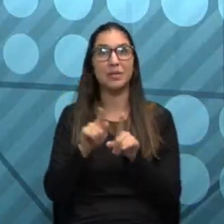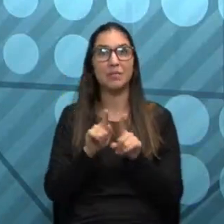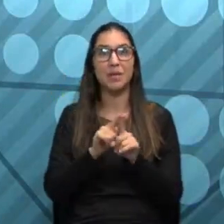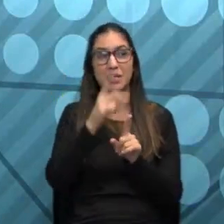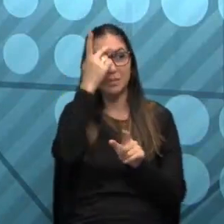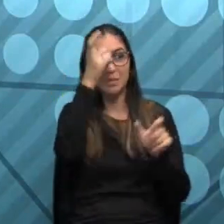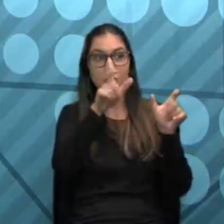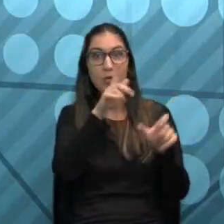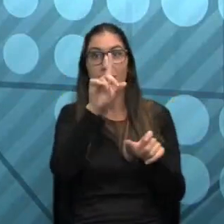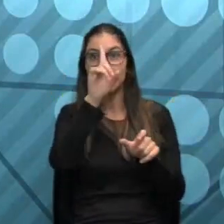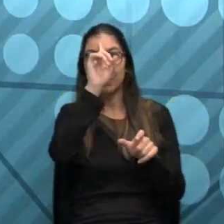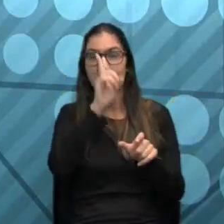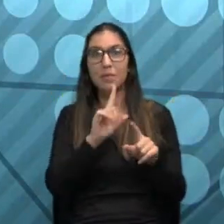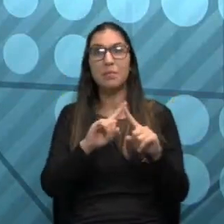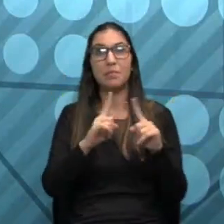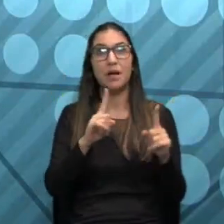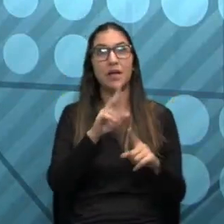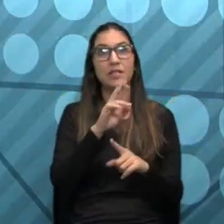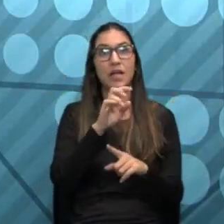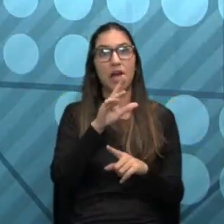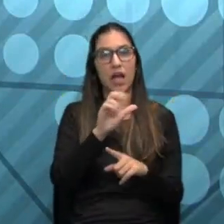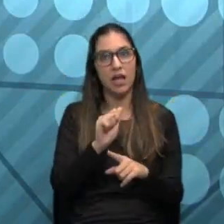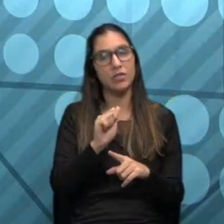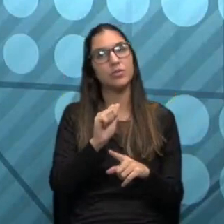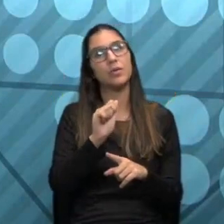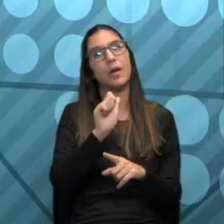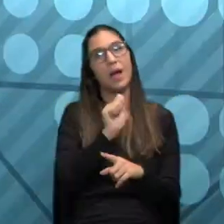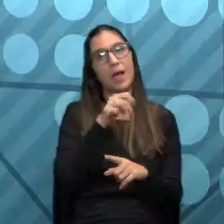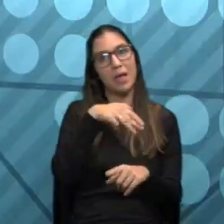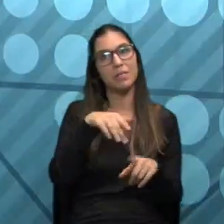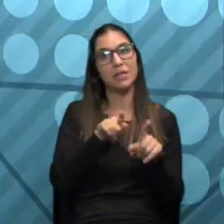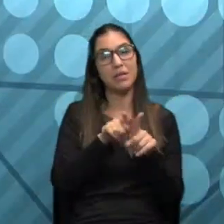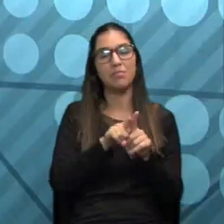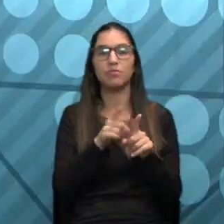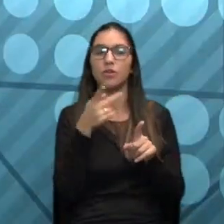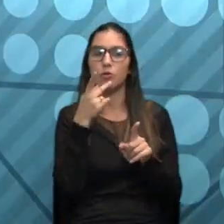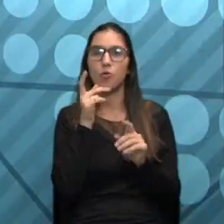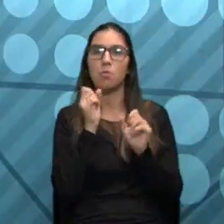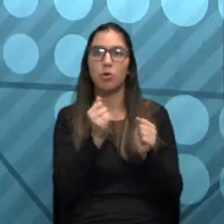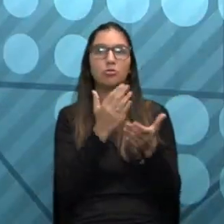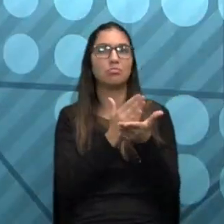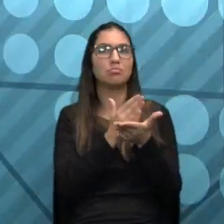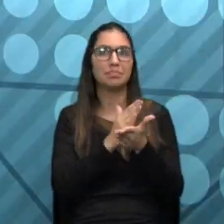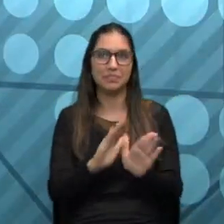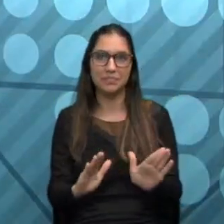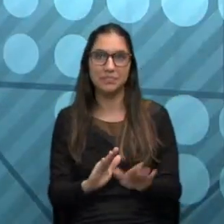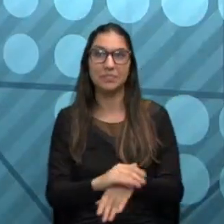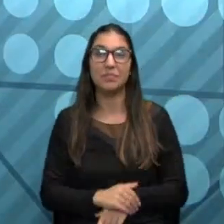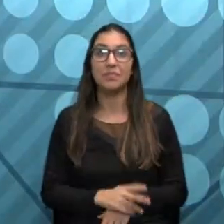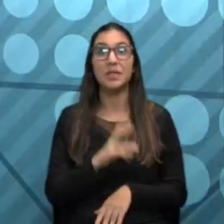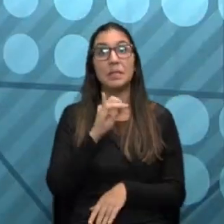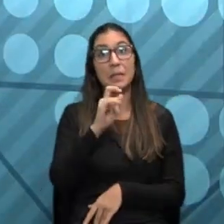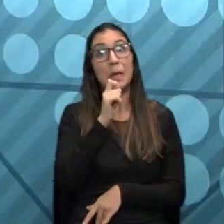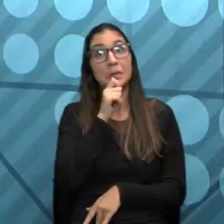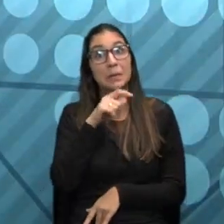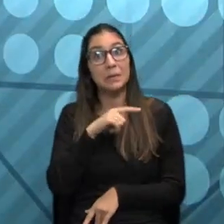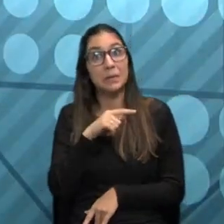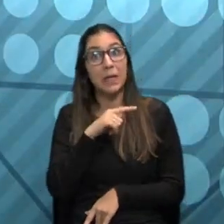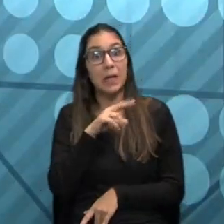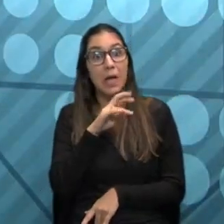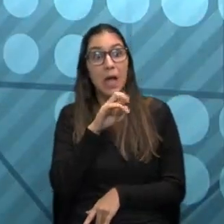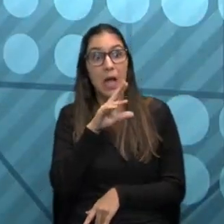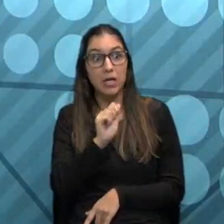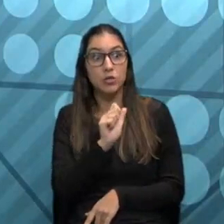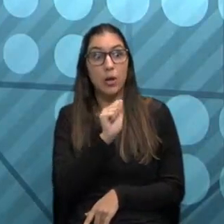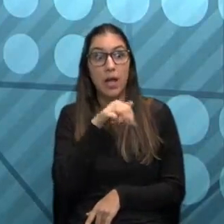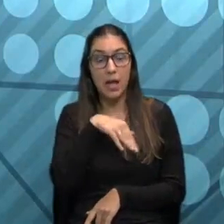as pessoas não saibam, mas a rádio AM também, igual a TV analógica, foi decretada para acabar. Se ainda existe alguma rádio AM, ela